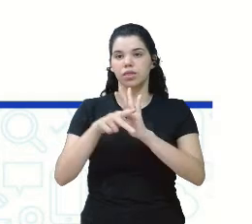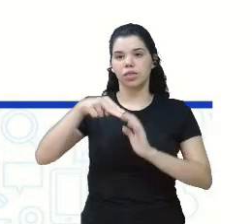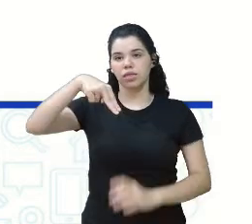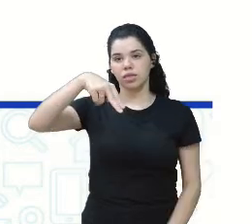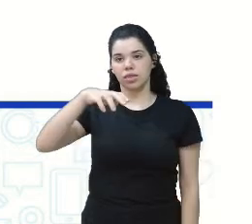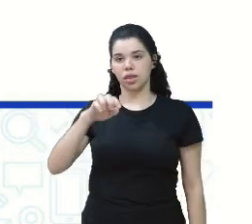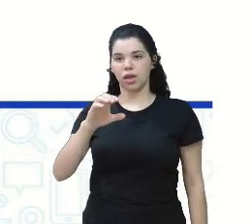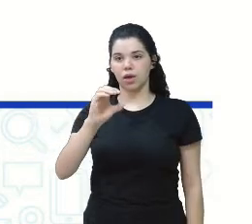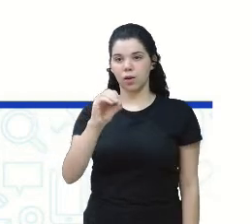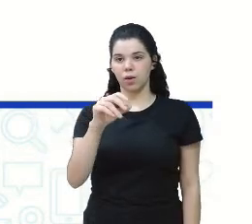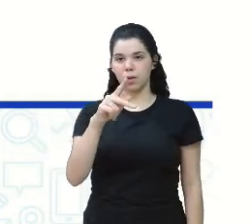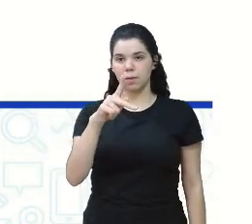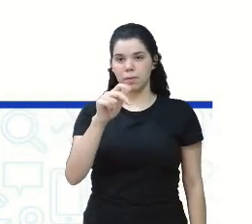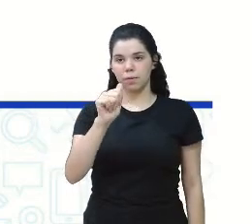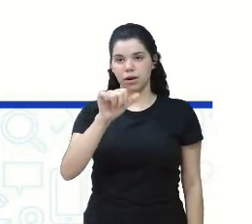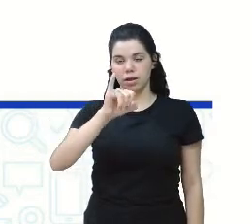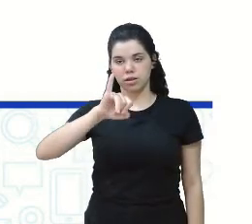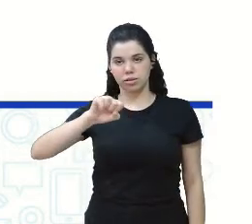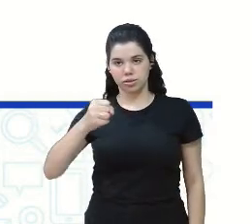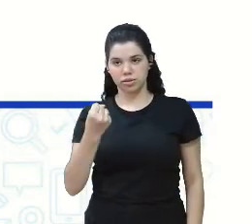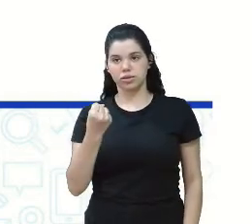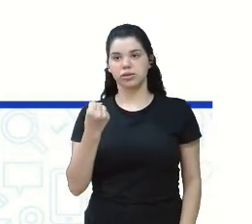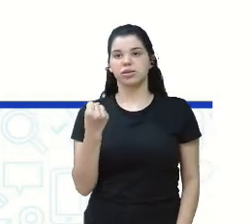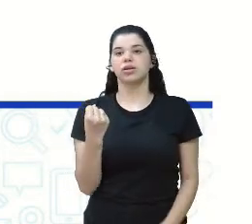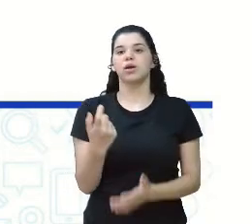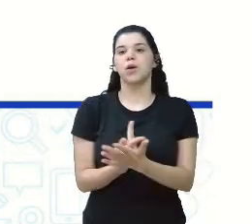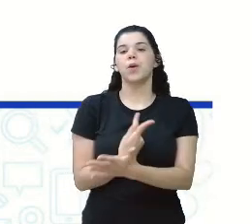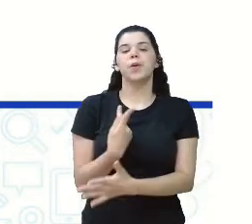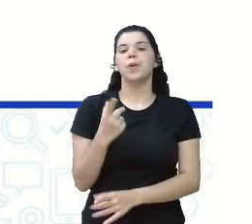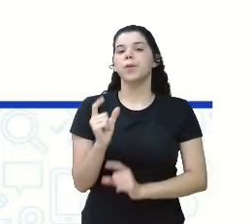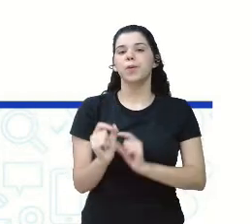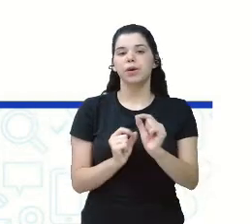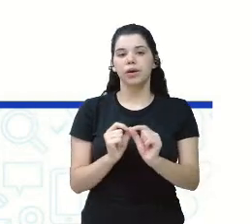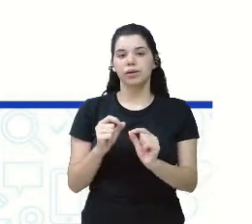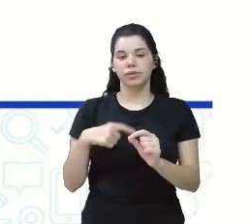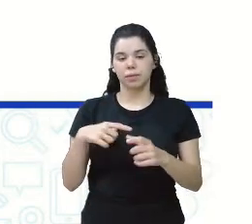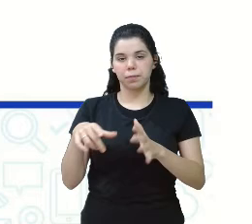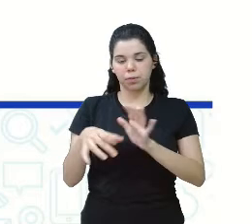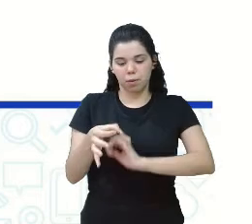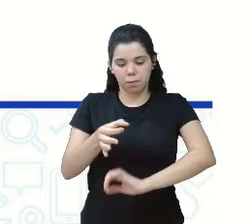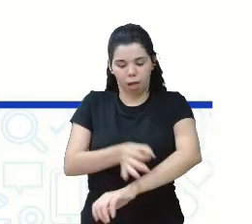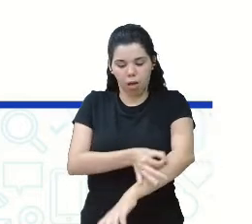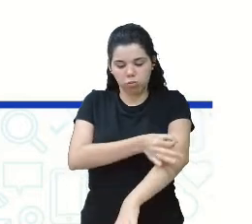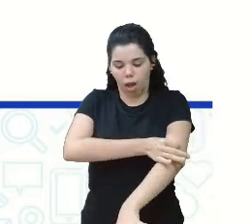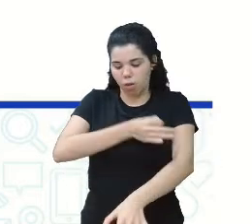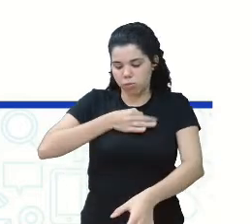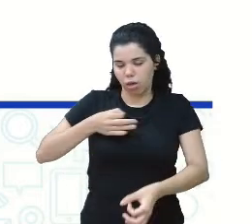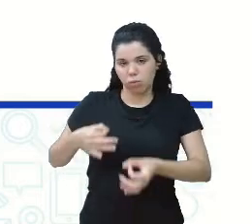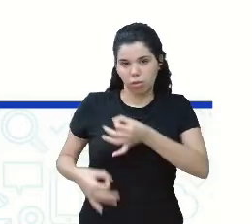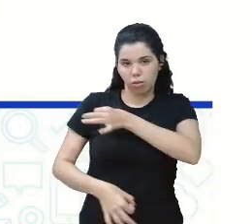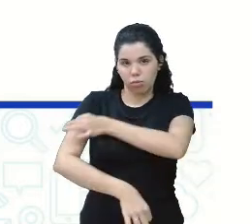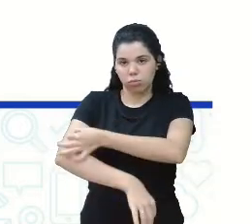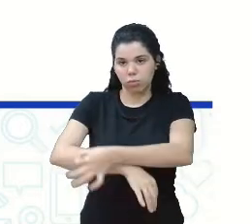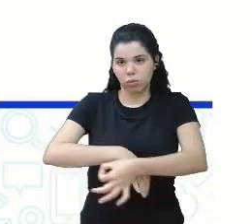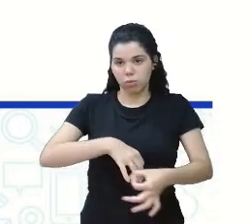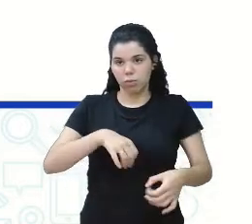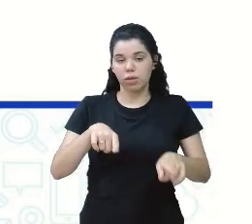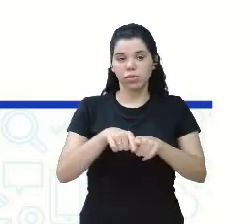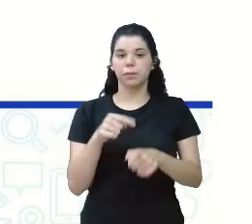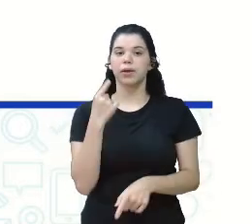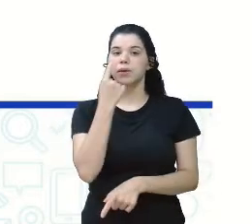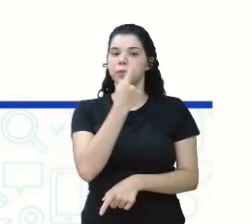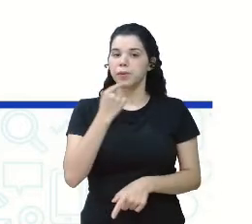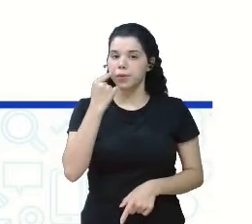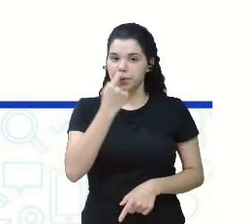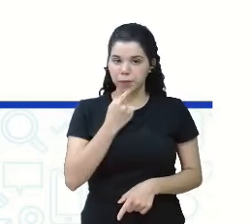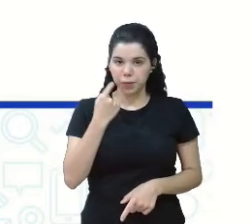frequência, é a neoplasia que geralmente se manifesta com tumores na pele e também nas mucosas como a boca.